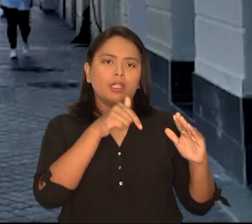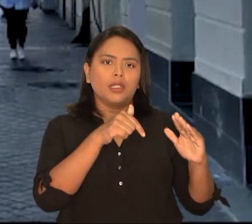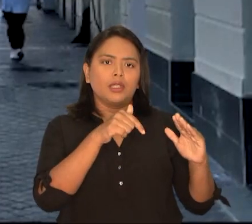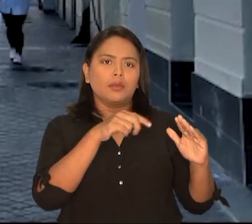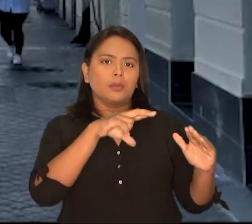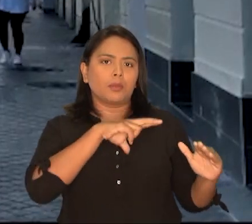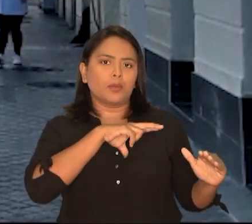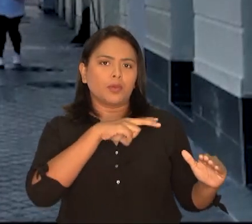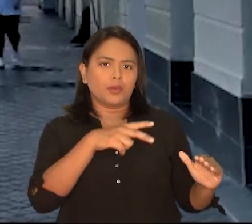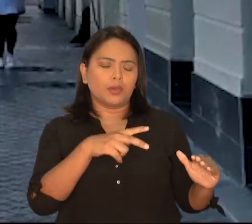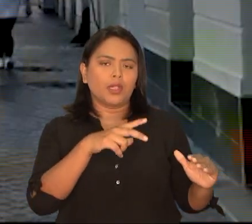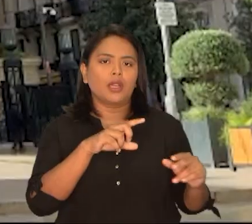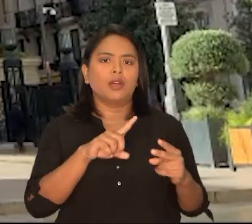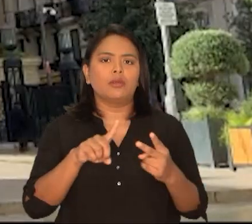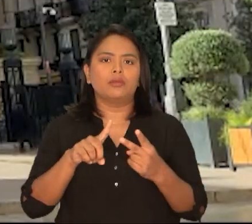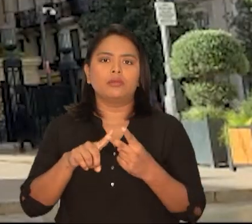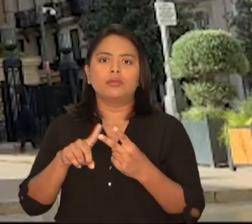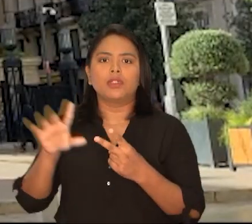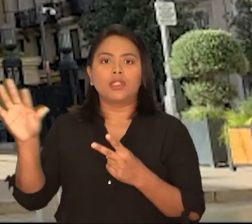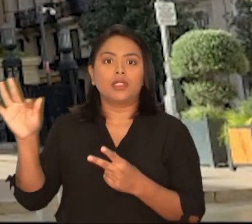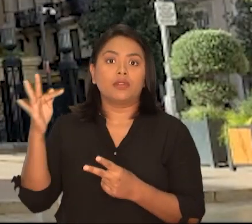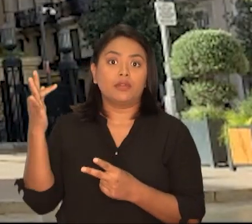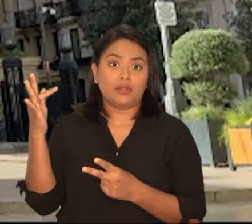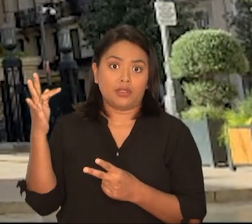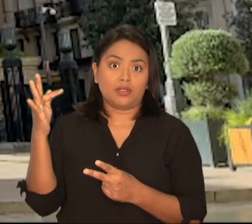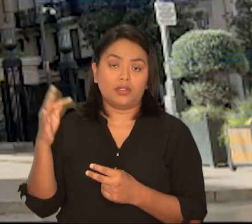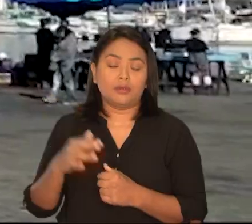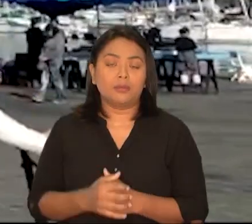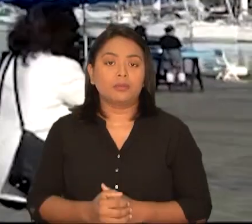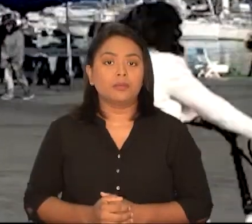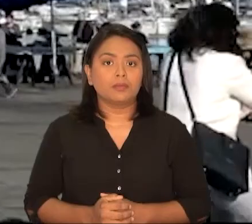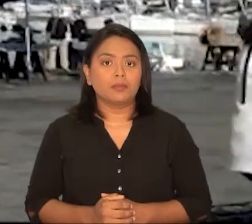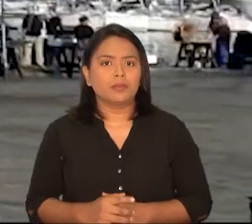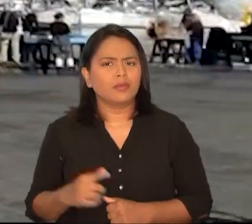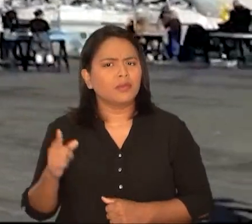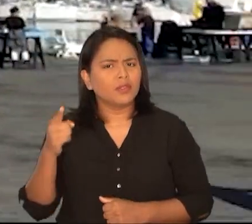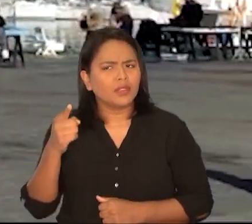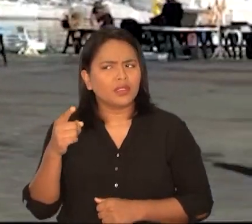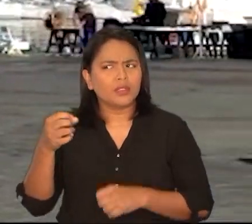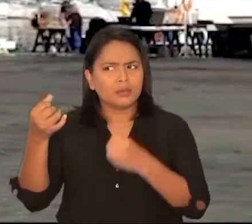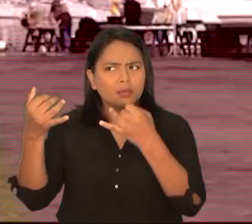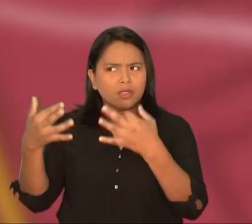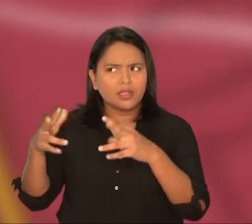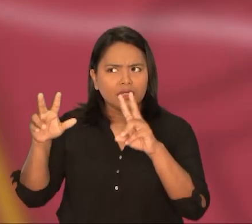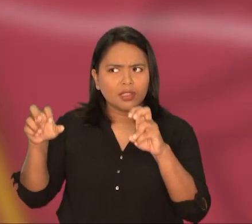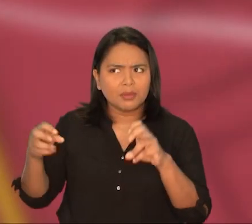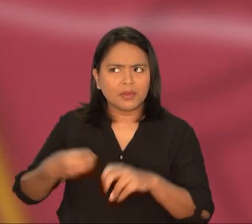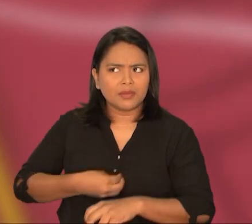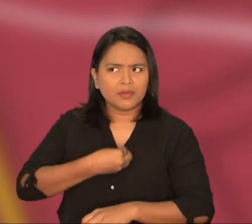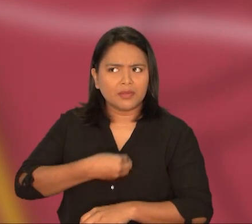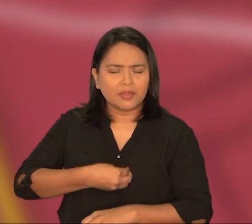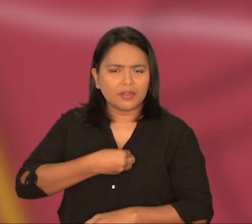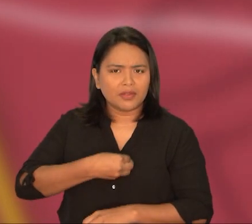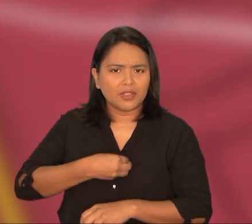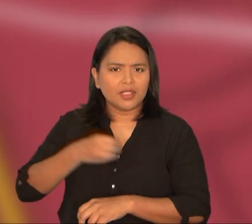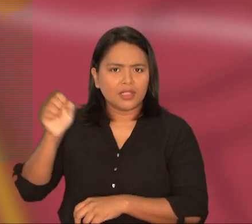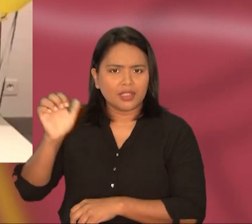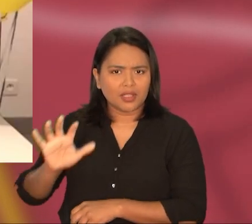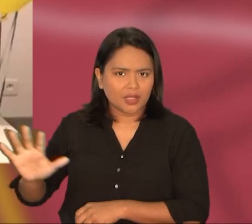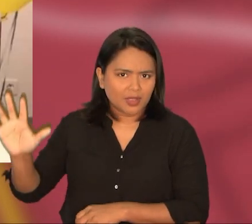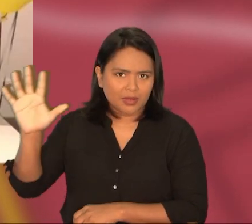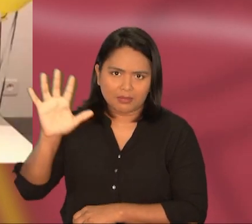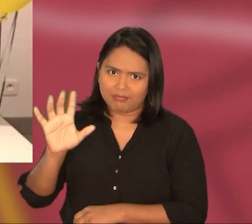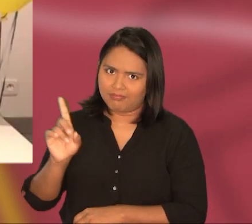Não, a Juliana não vai falar sobre as vantagens de viver na Europa. Juliana trouxe pra gente